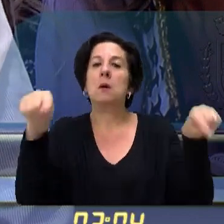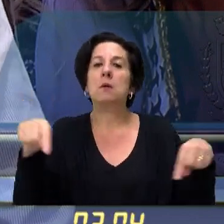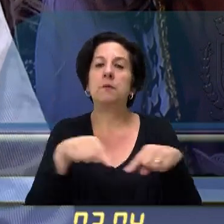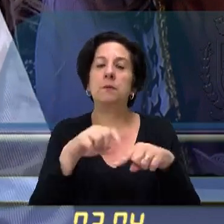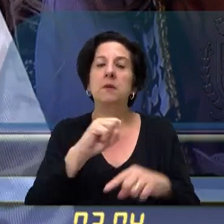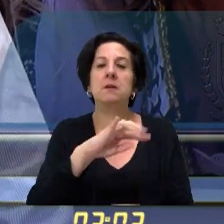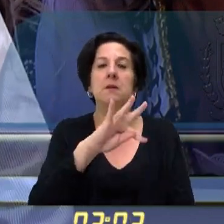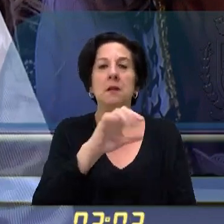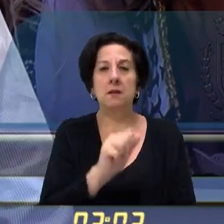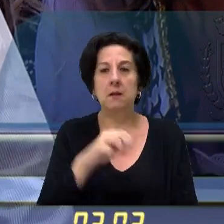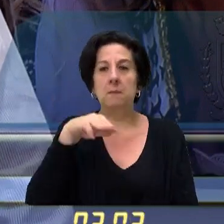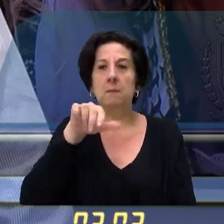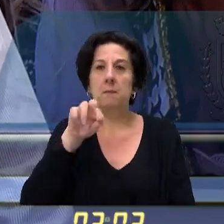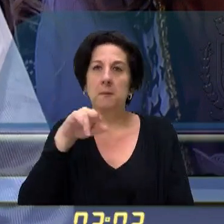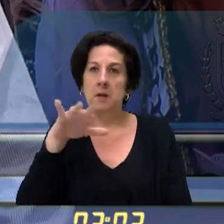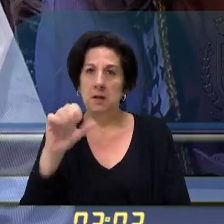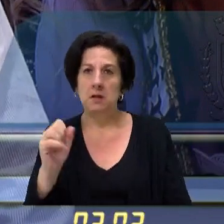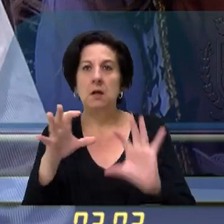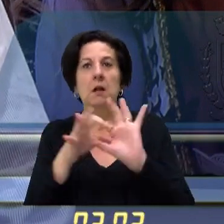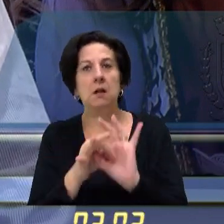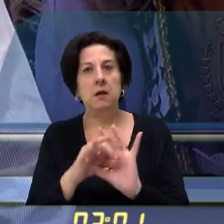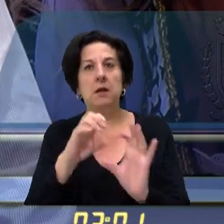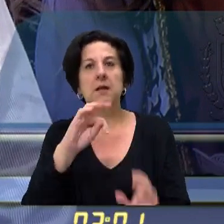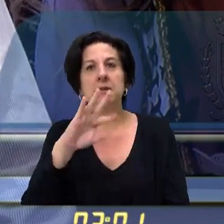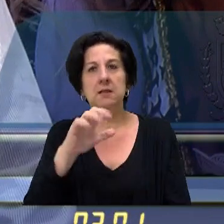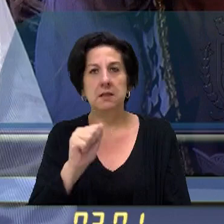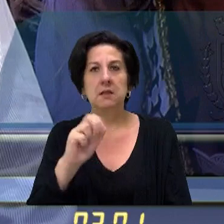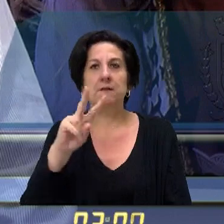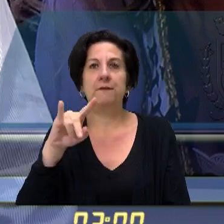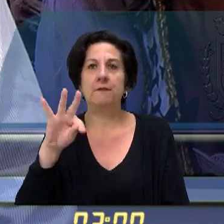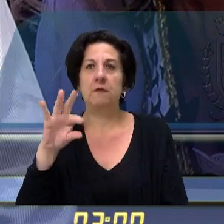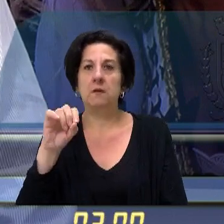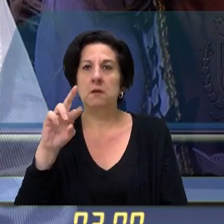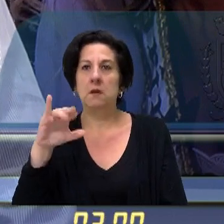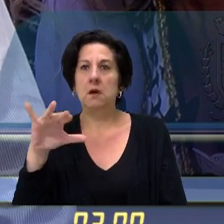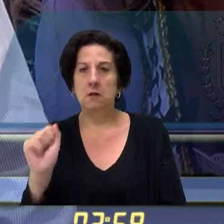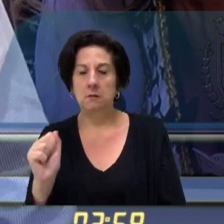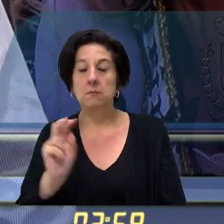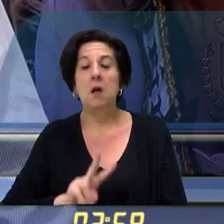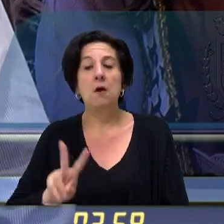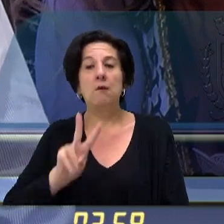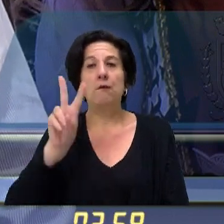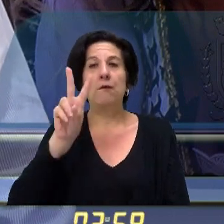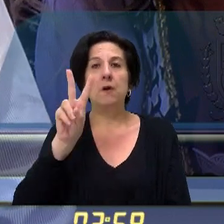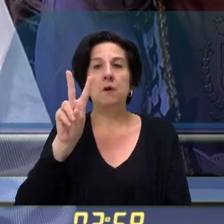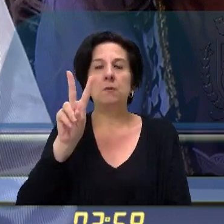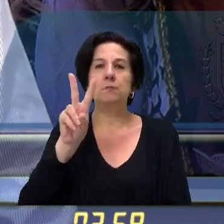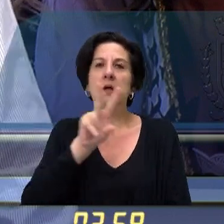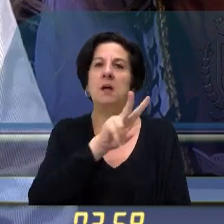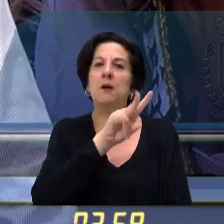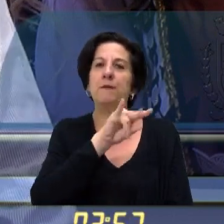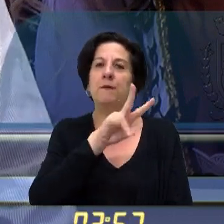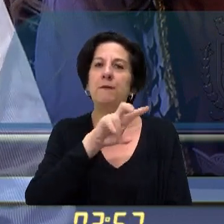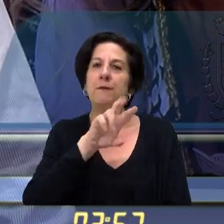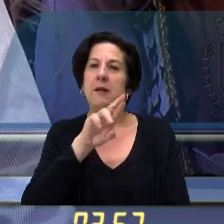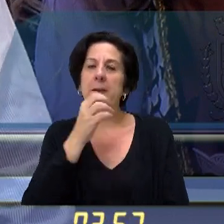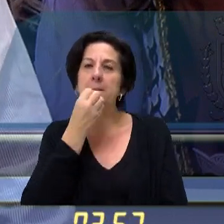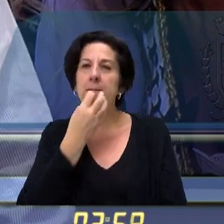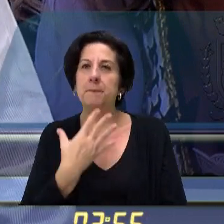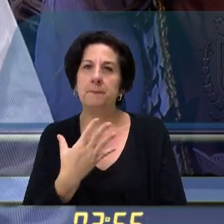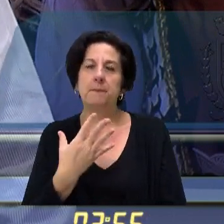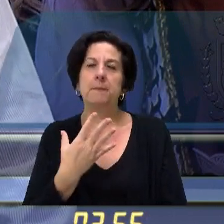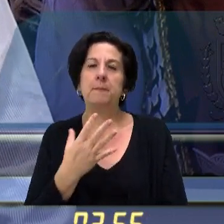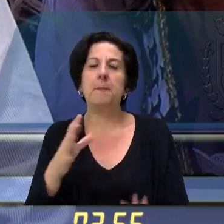também interligar ao loteamento Santa Vitória. Então, o valor do Viver Bem, do loteamento Viver Bem, que